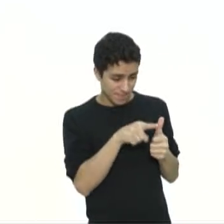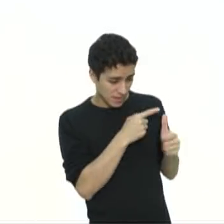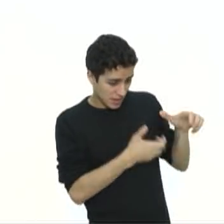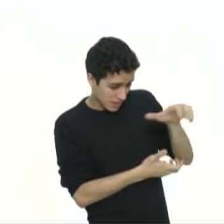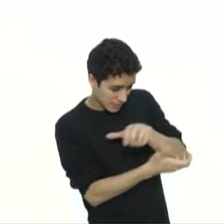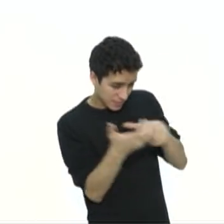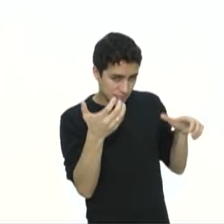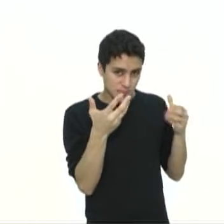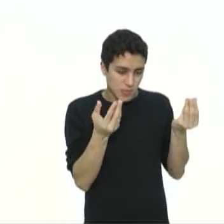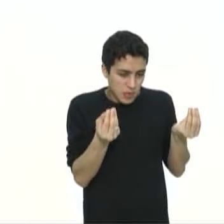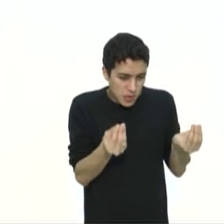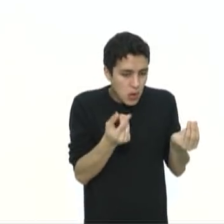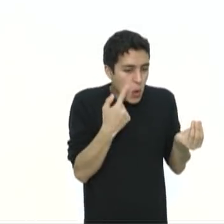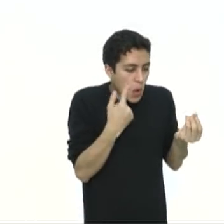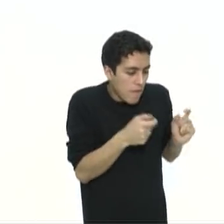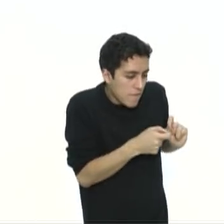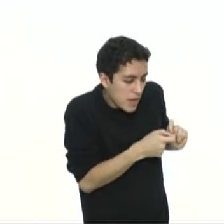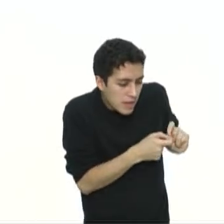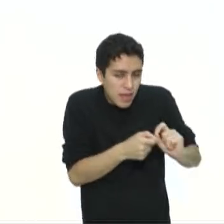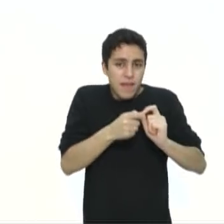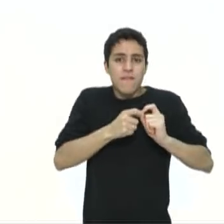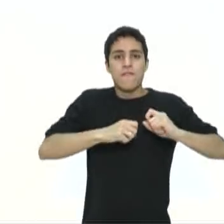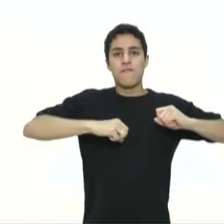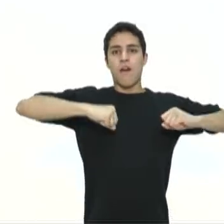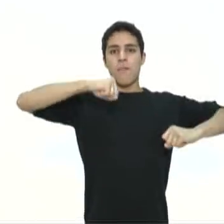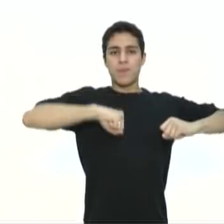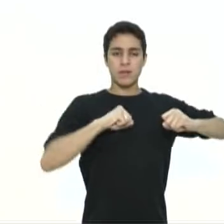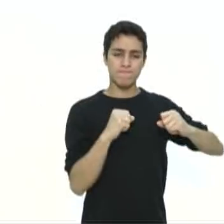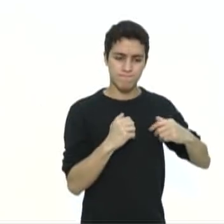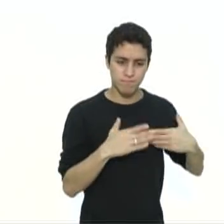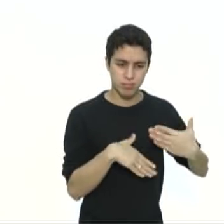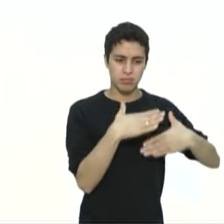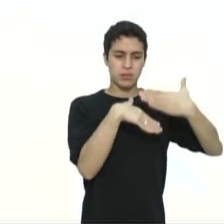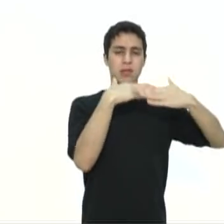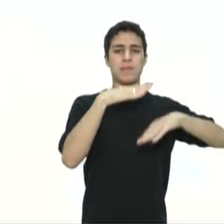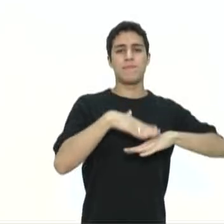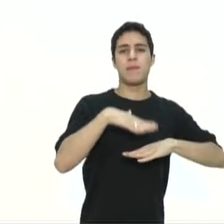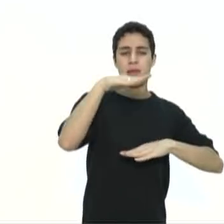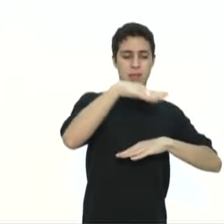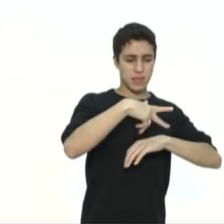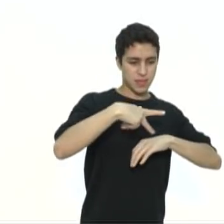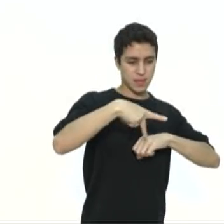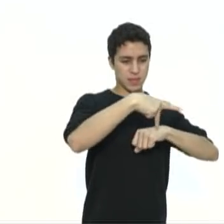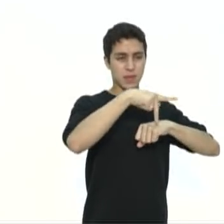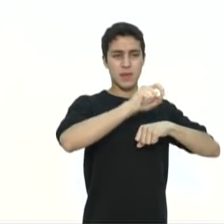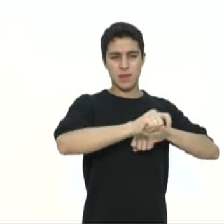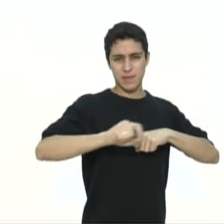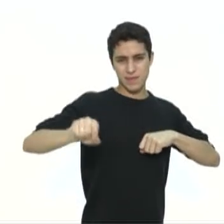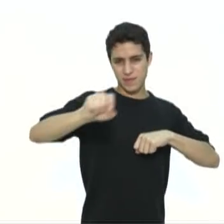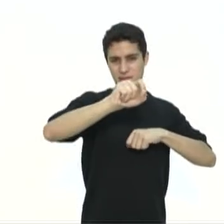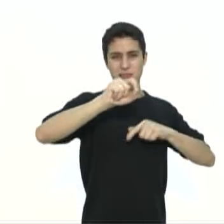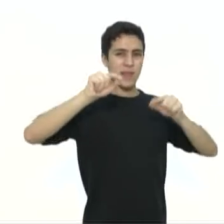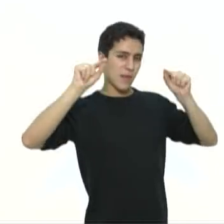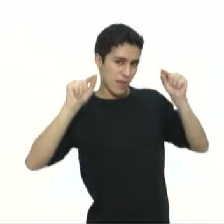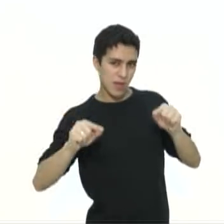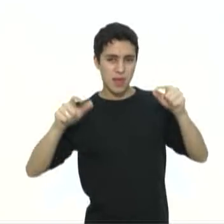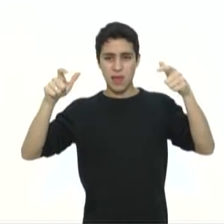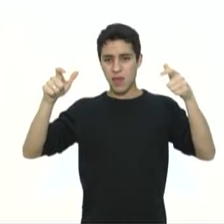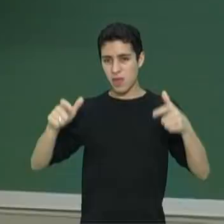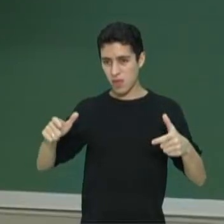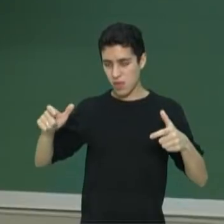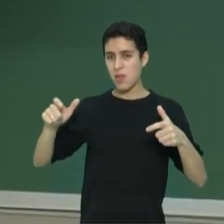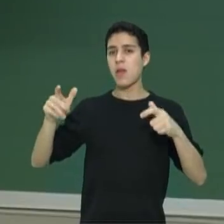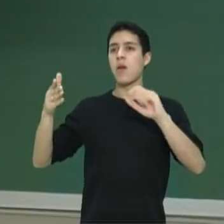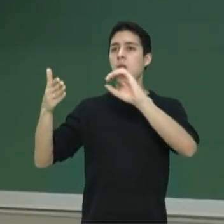a atividade fabril, né, nas fábricas progrediu muito, levando vários países, sobretudo aqueles localizados na parte ocidental